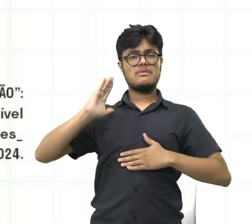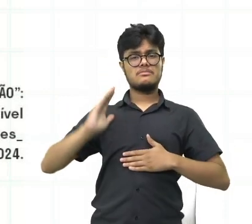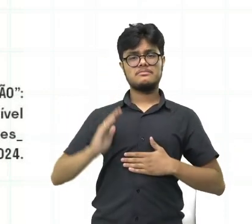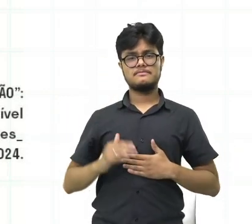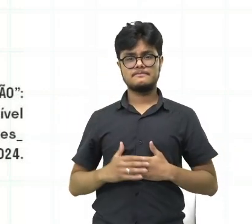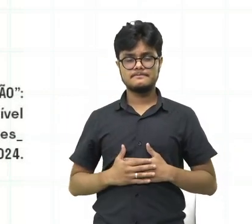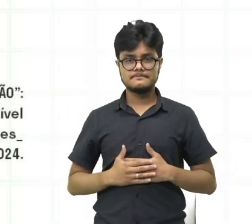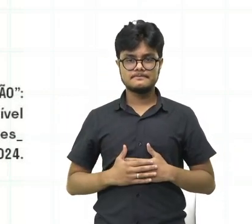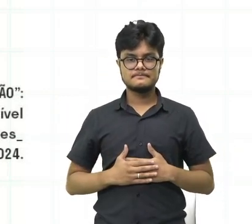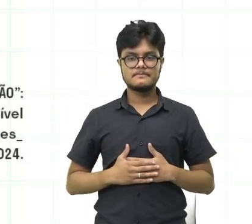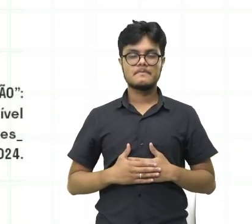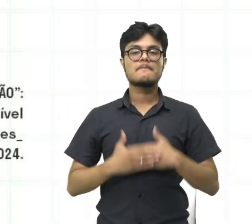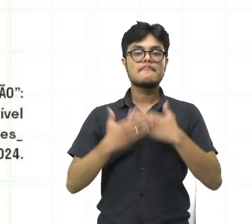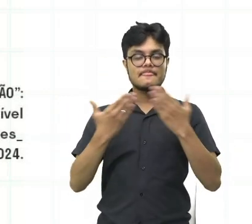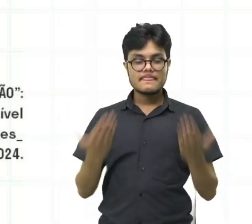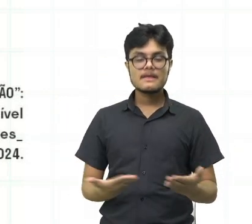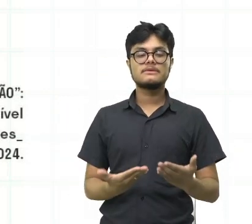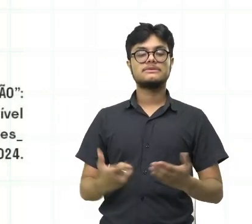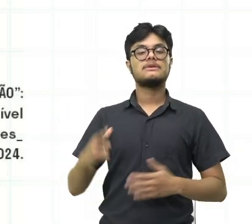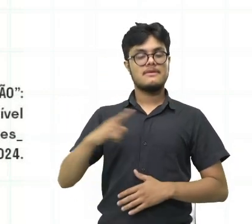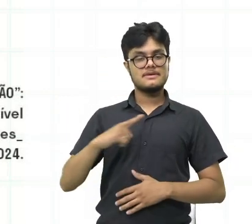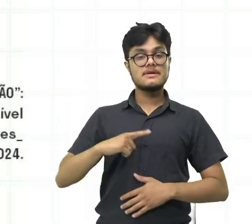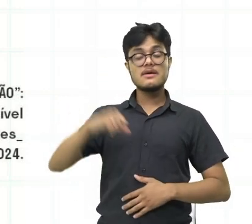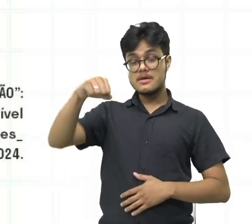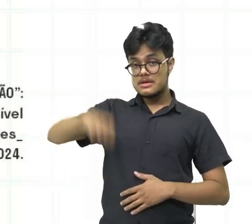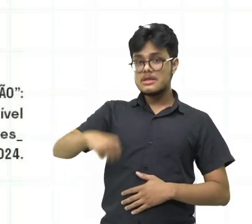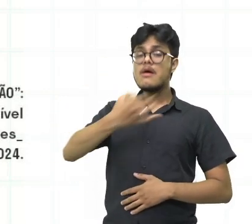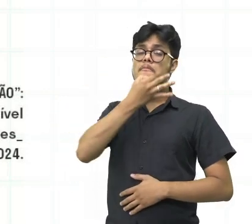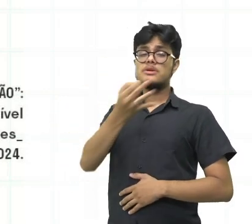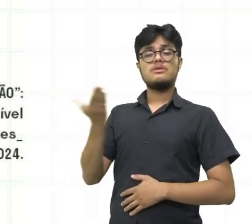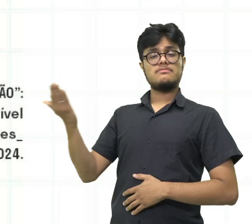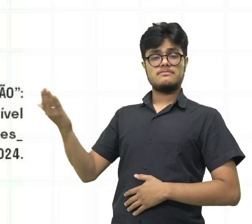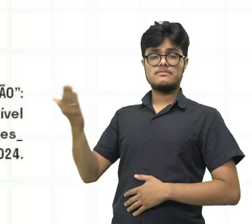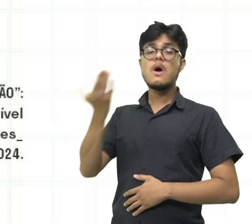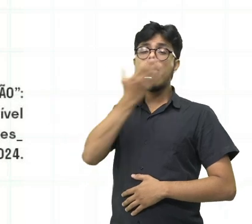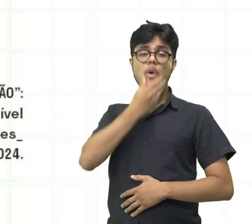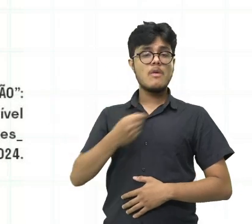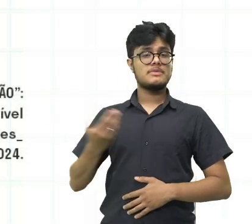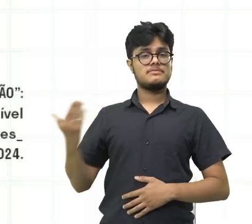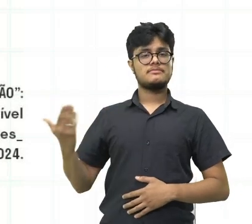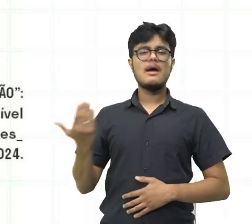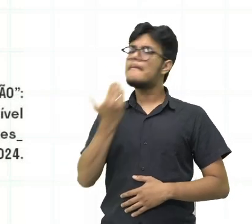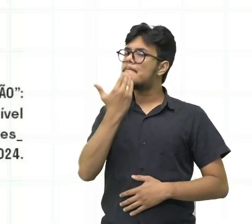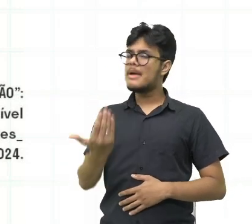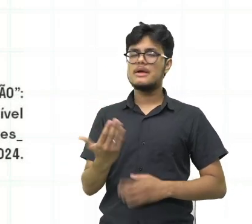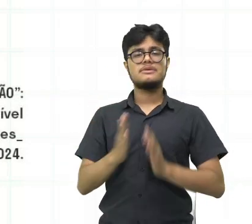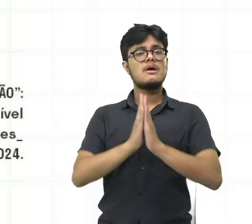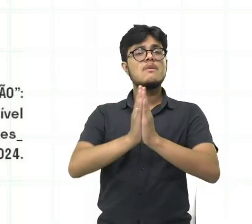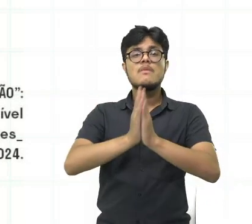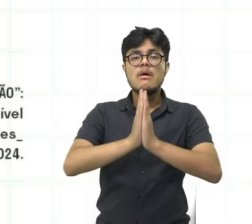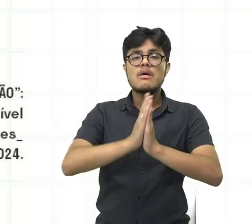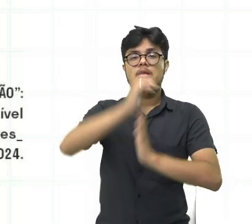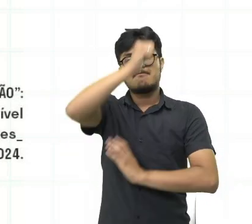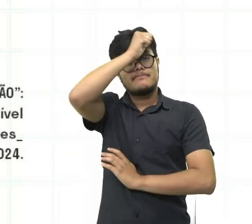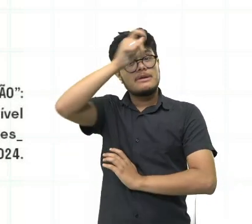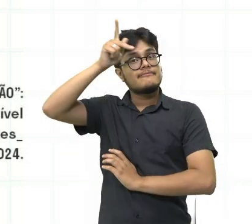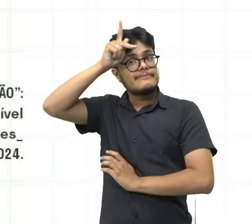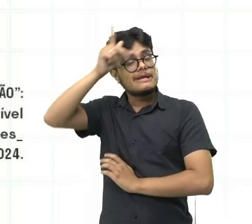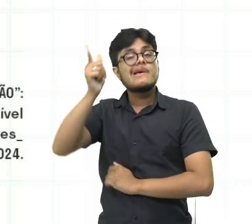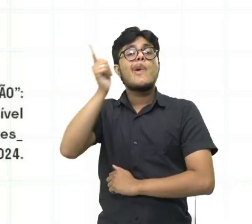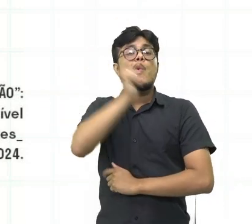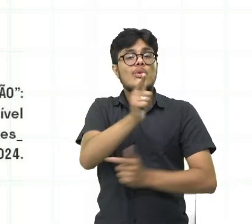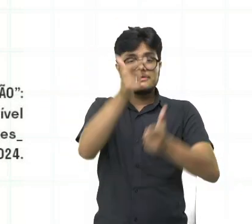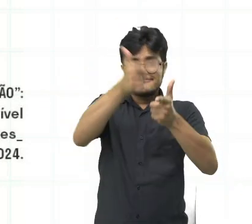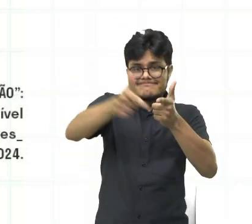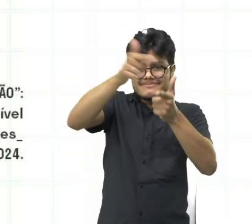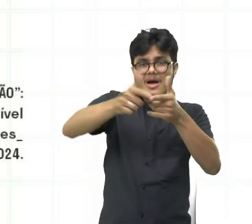assaltos, né? Então, vejam que ele tem esse é o argumento dele. E aí ele pede uma solução, ele pede que o prefeito, que é o